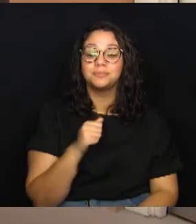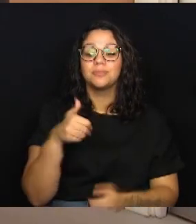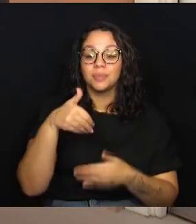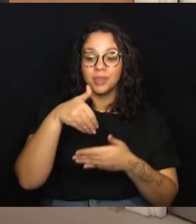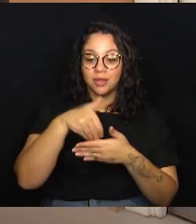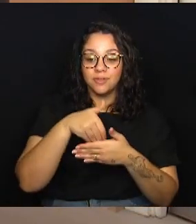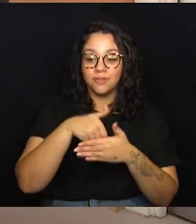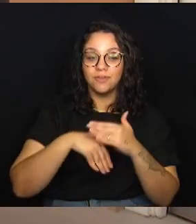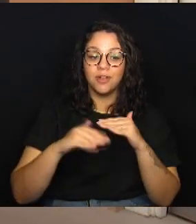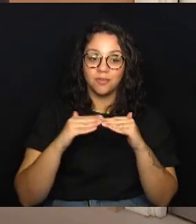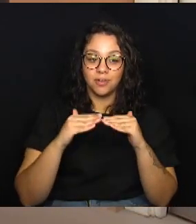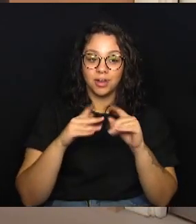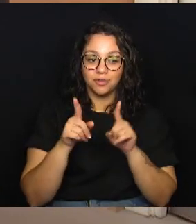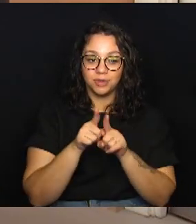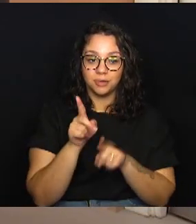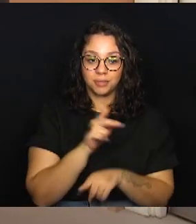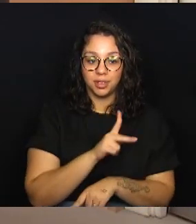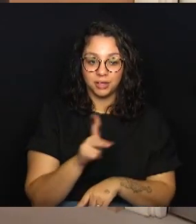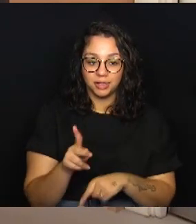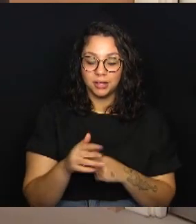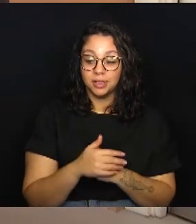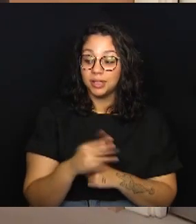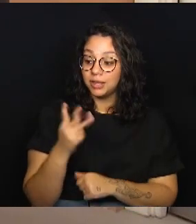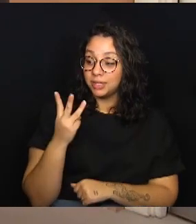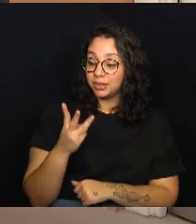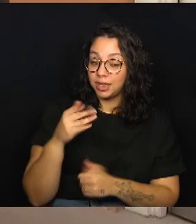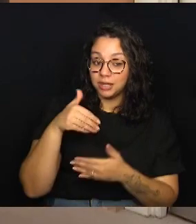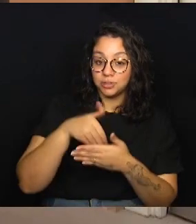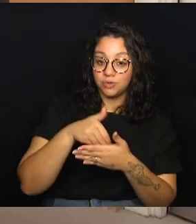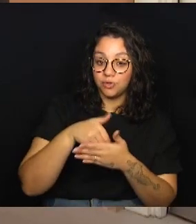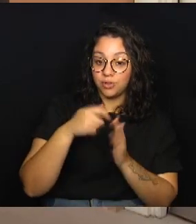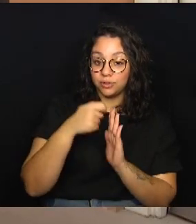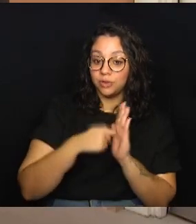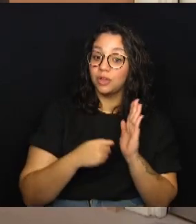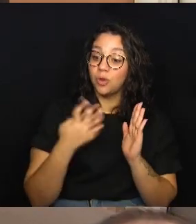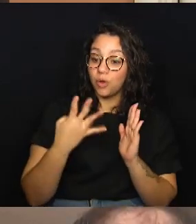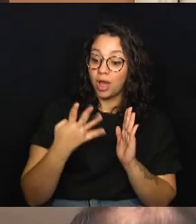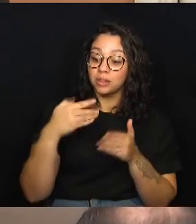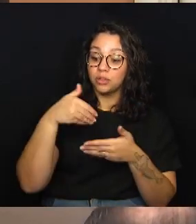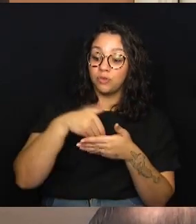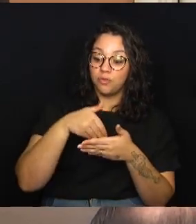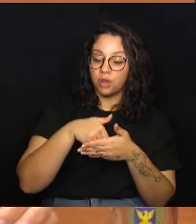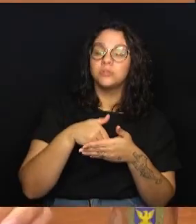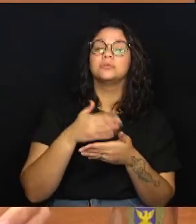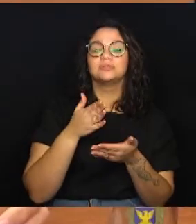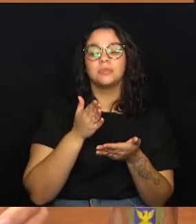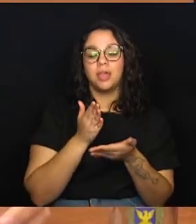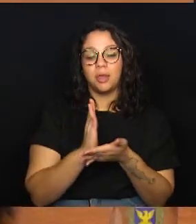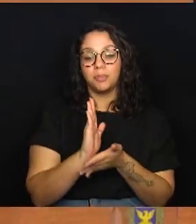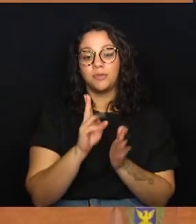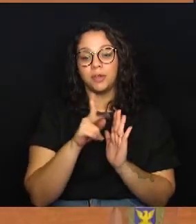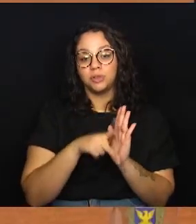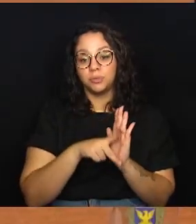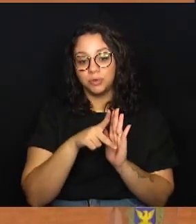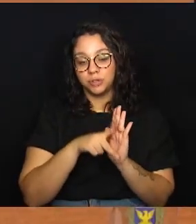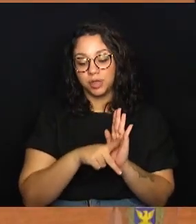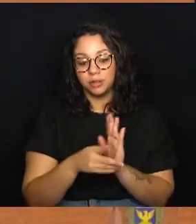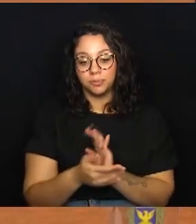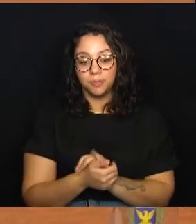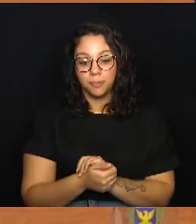Nelson favorável parecer também Presidente com três votos favoráveis e o meu 4 votos